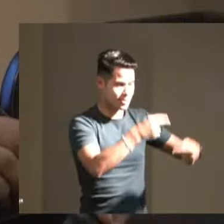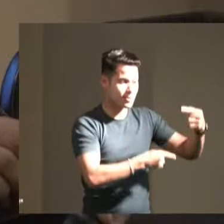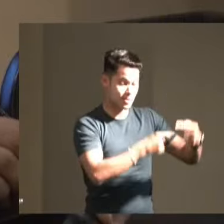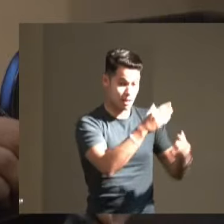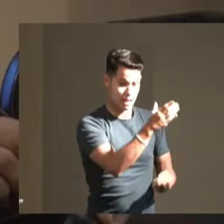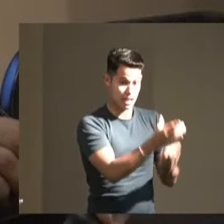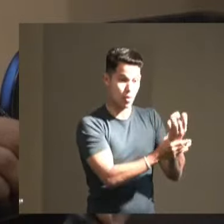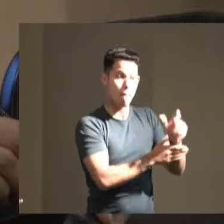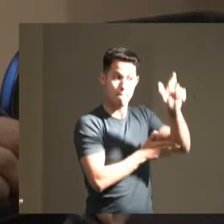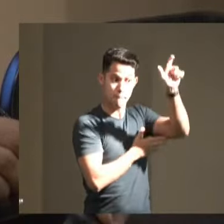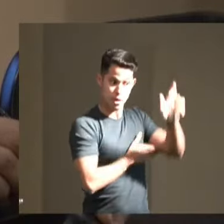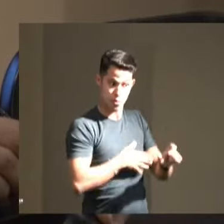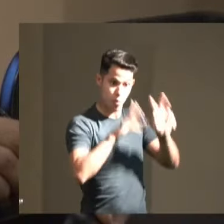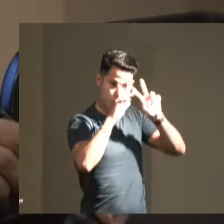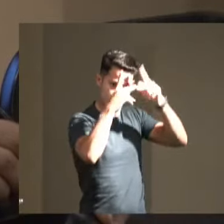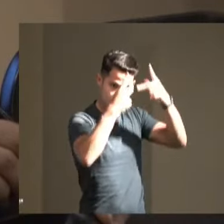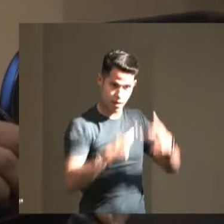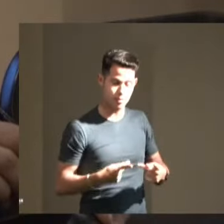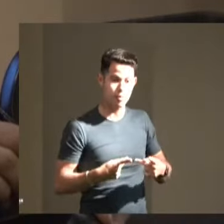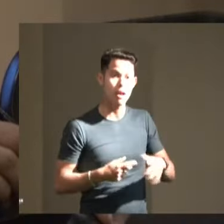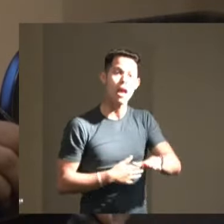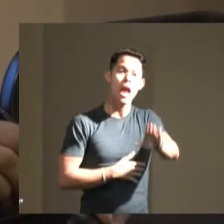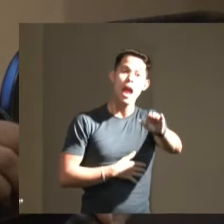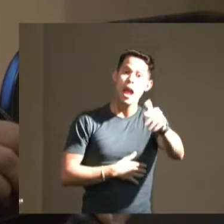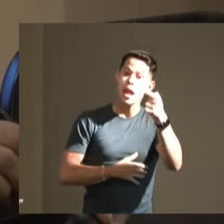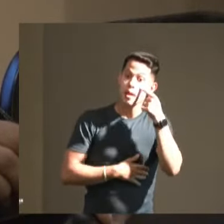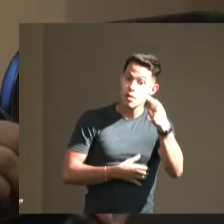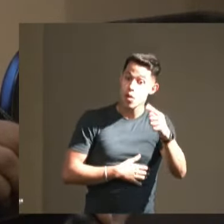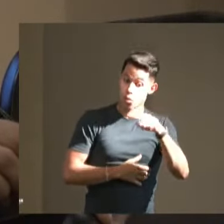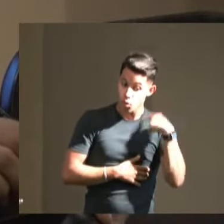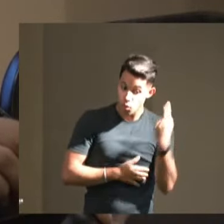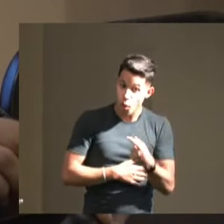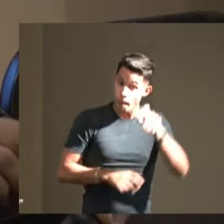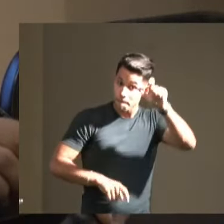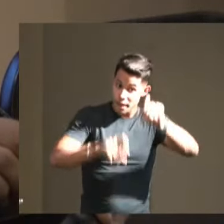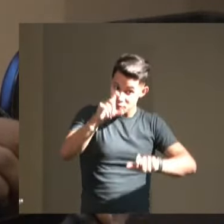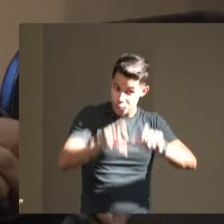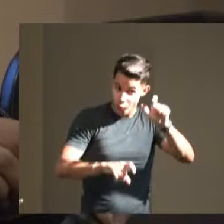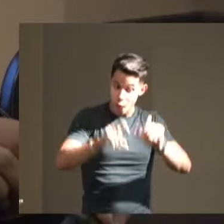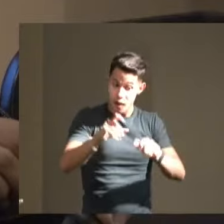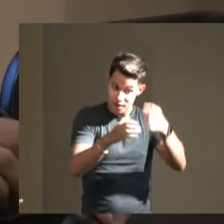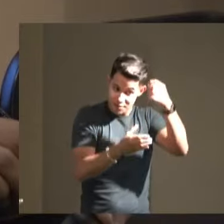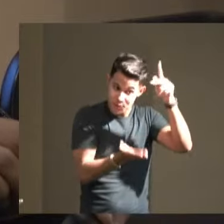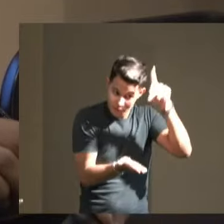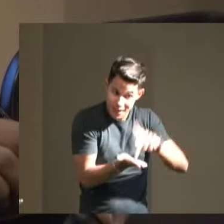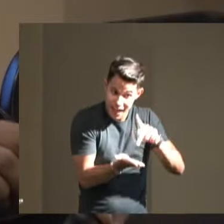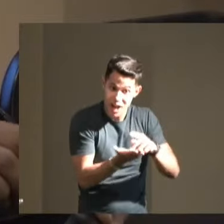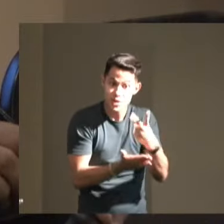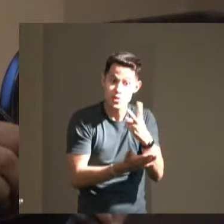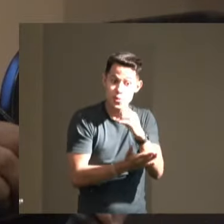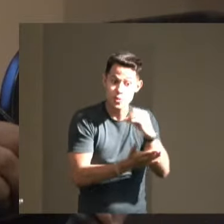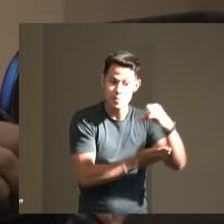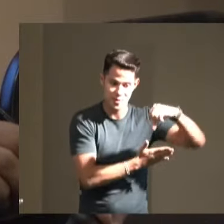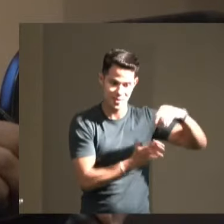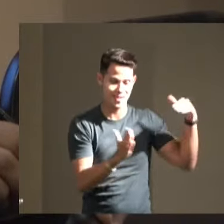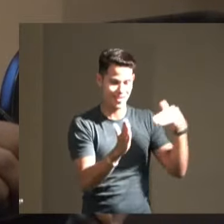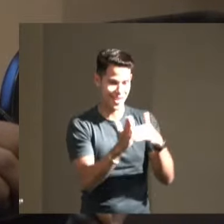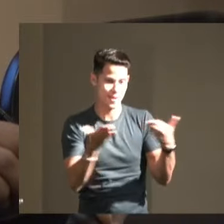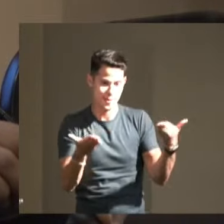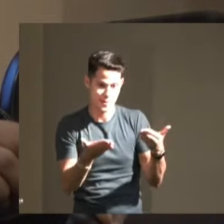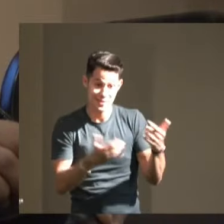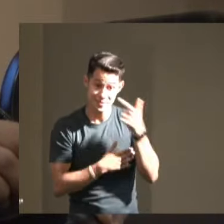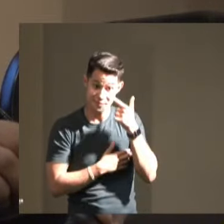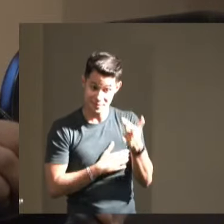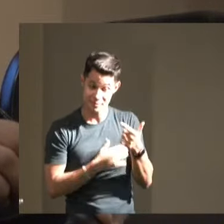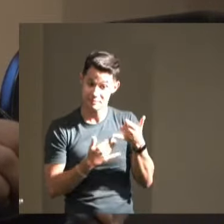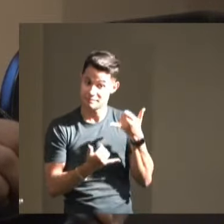pessoas. Então, alô, minha gente, nós somos pessoas desde 2009, tá? É, exatamente. Vocês vejam como a